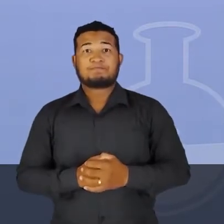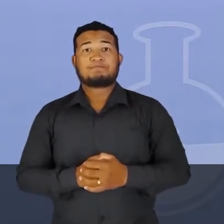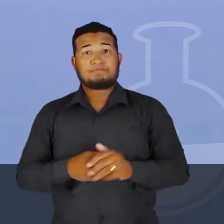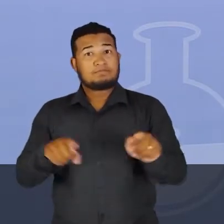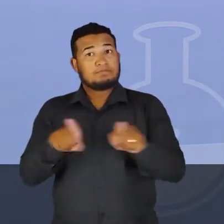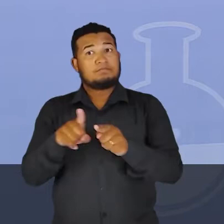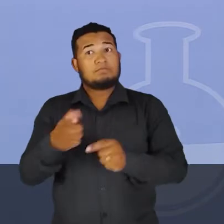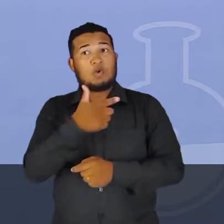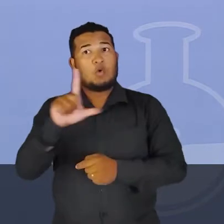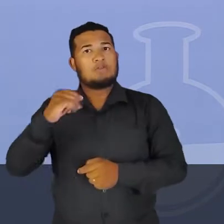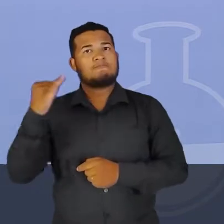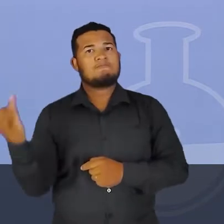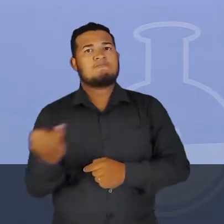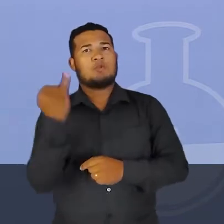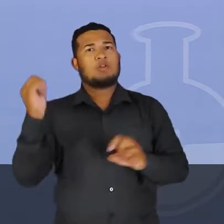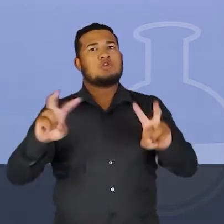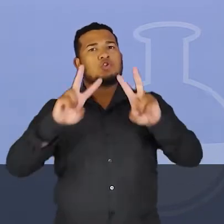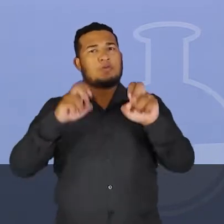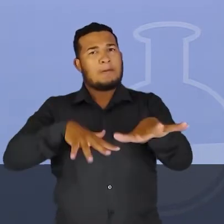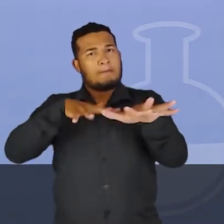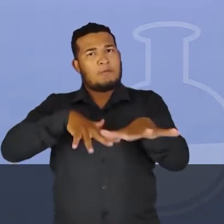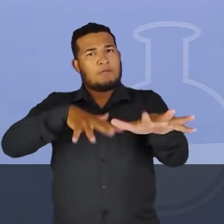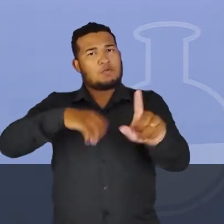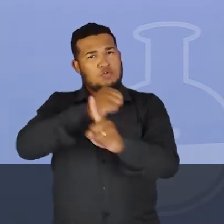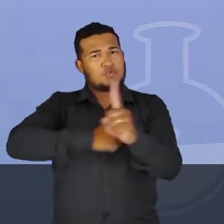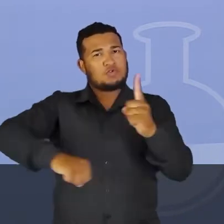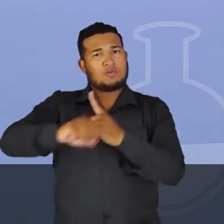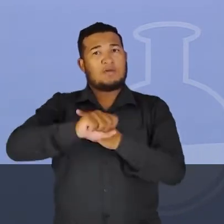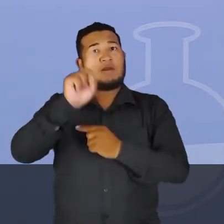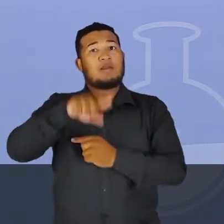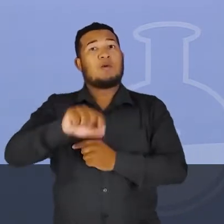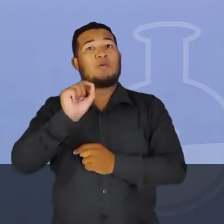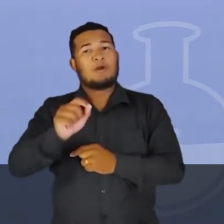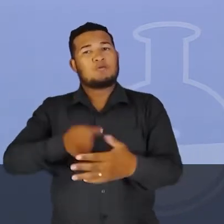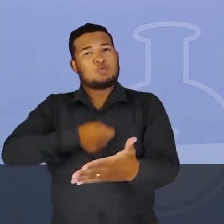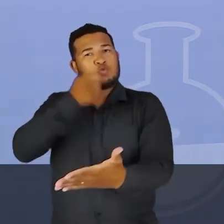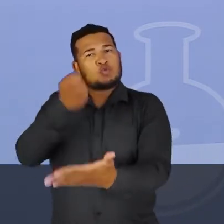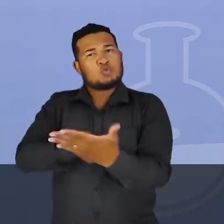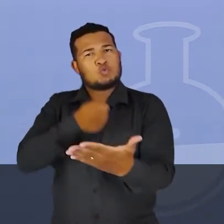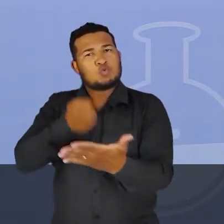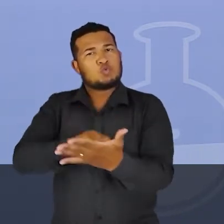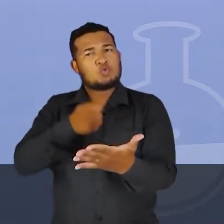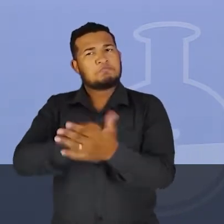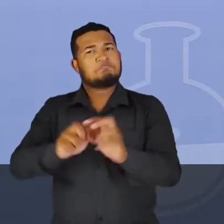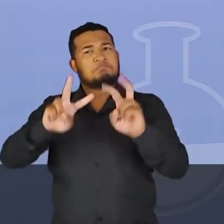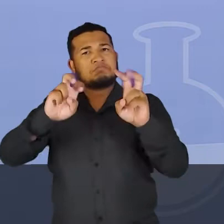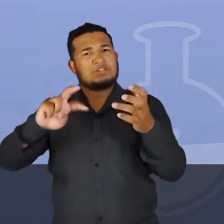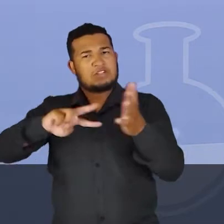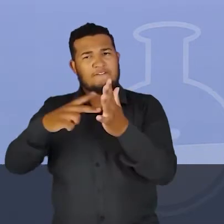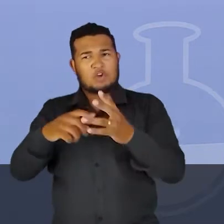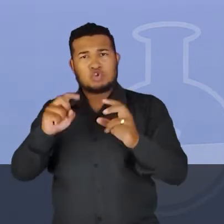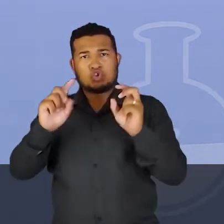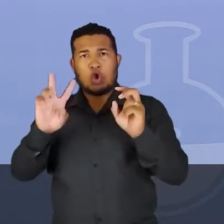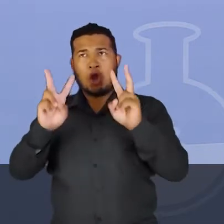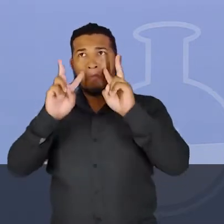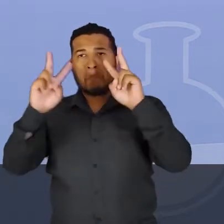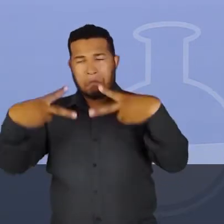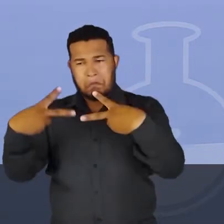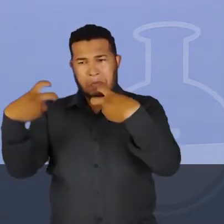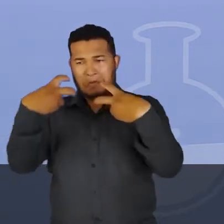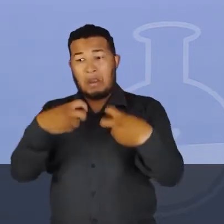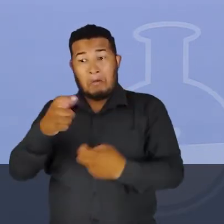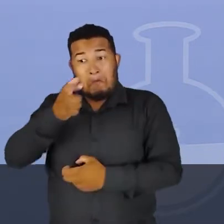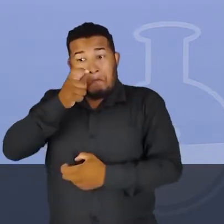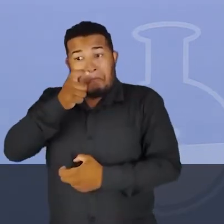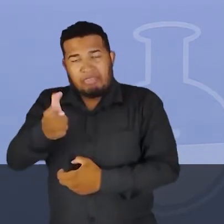muito importante para a gente dizer sobre os movimentos sociais é que eles lutam por causas para além dos interesses individuais. Por